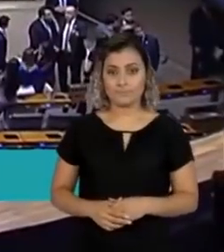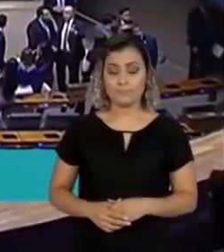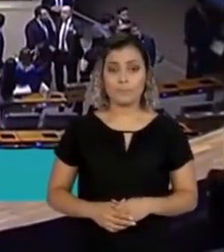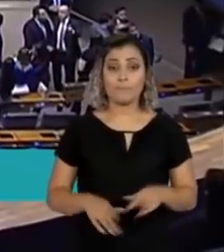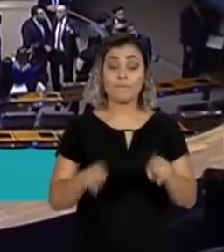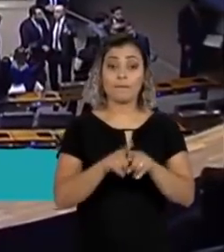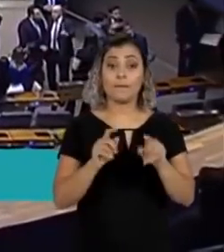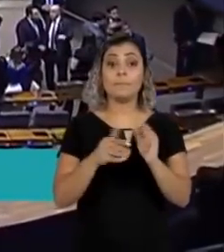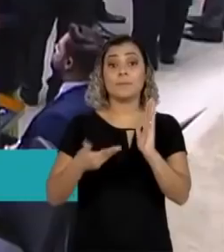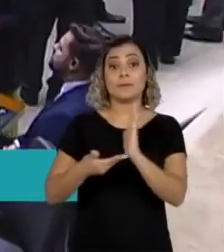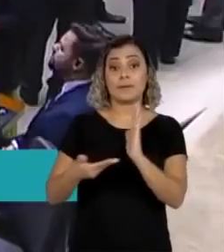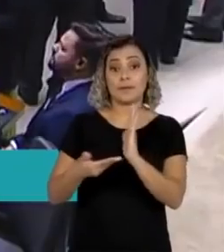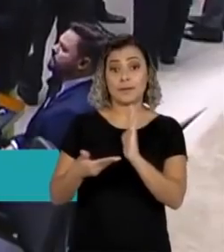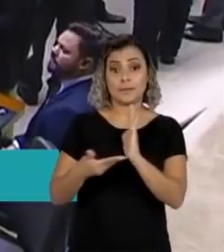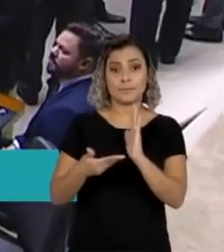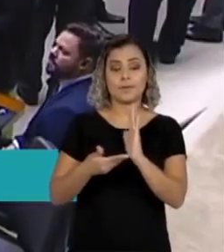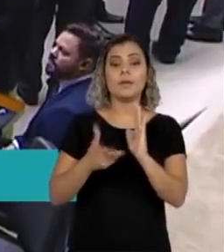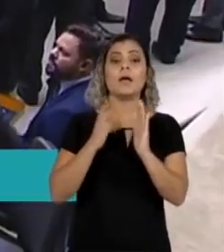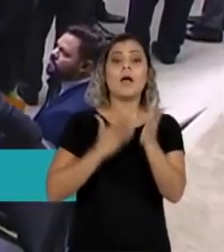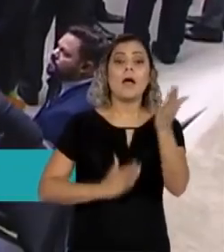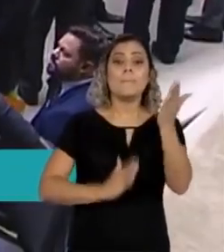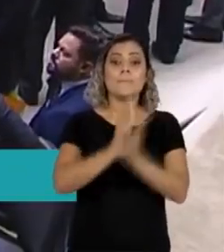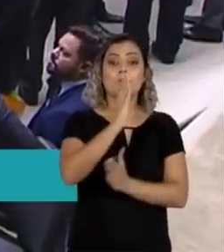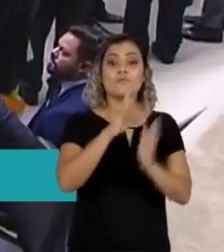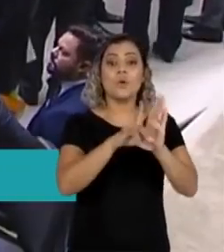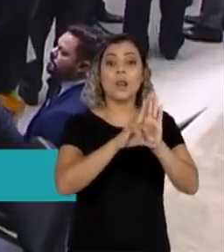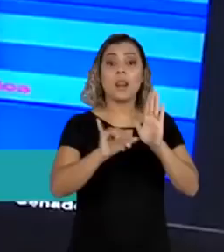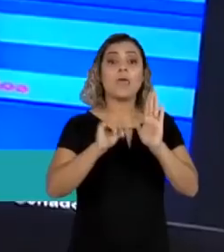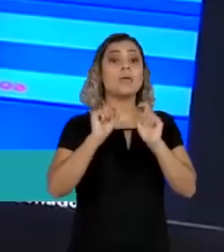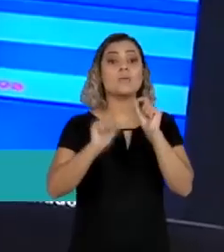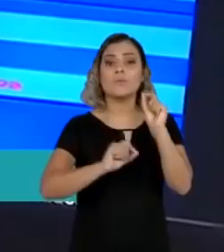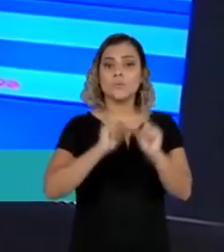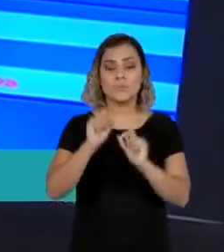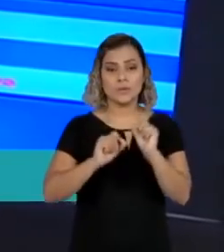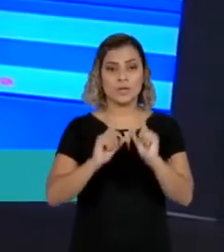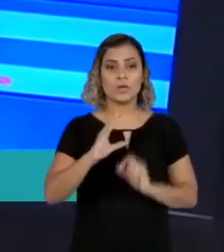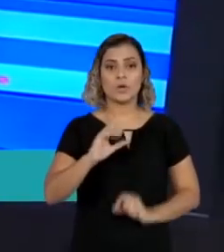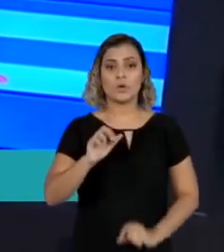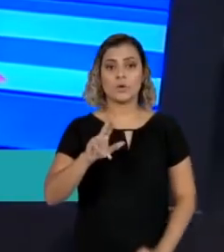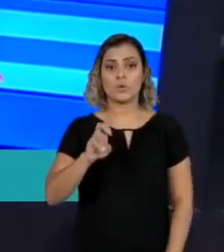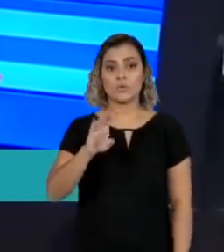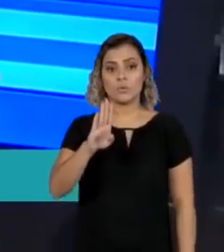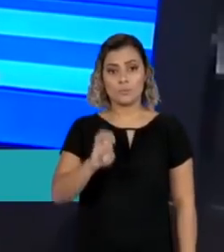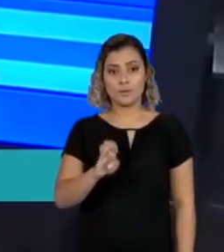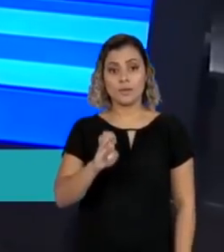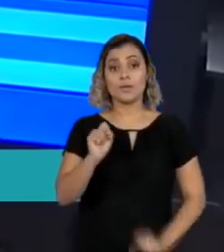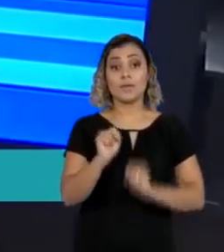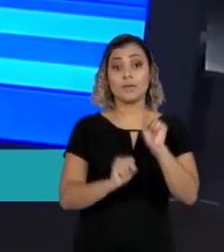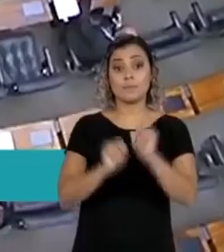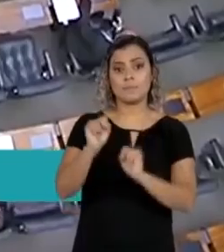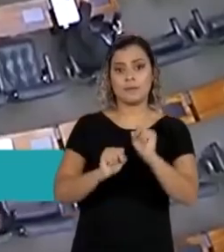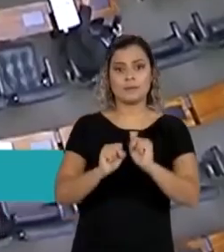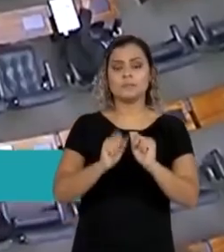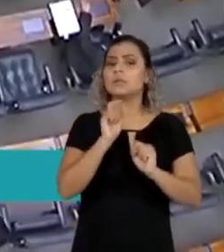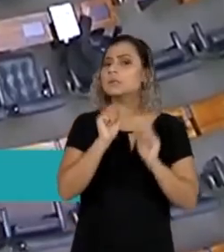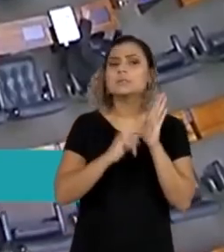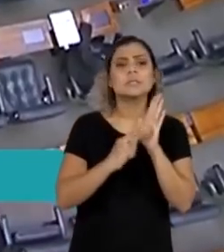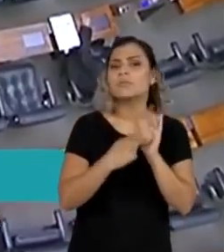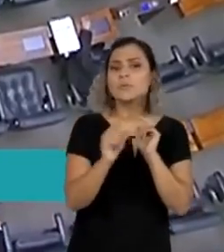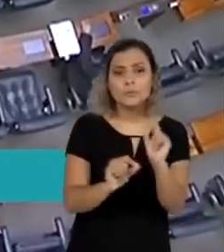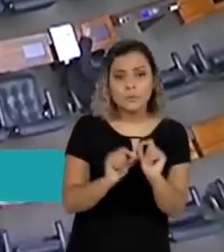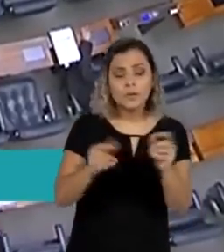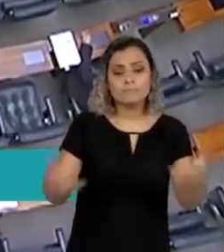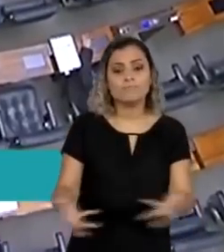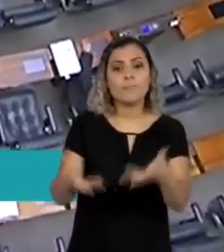A Câmara dos Deputados aprovou o projeto de lei do Clube Empresa, que incentiva a profissionalização da gestão